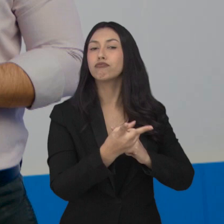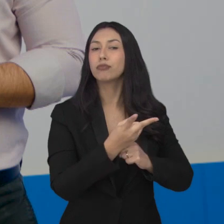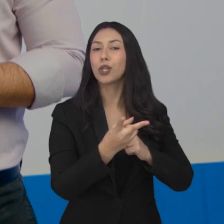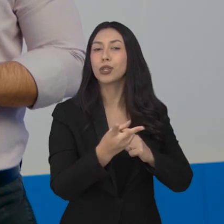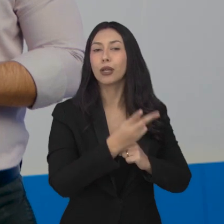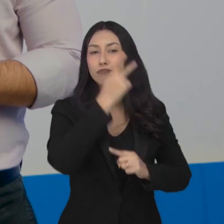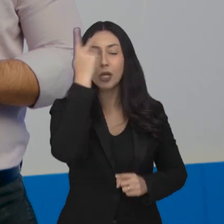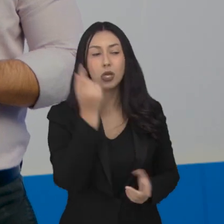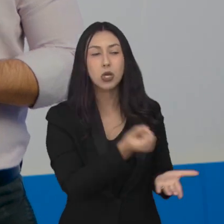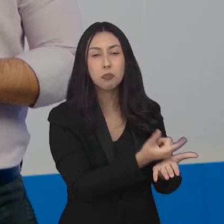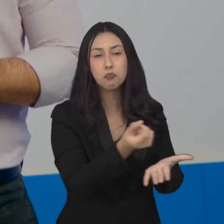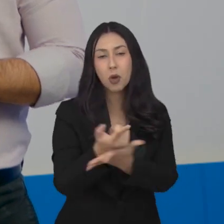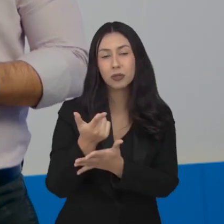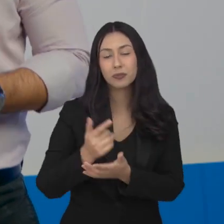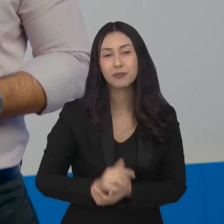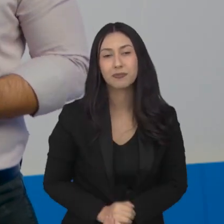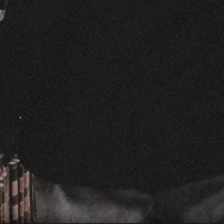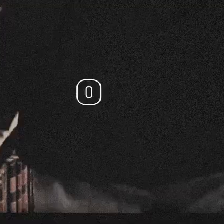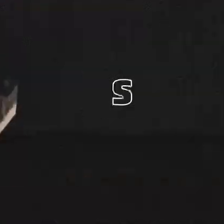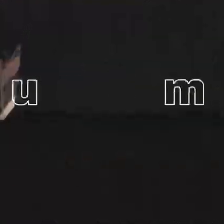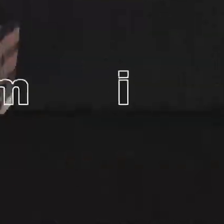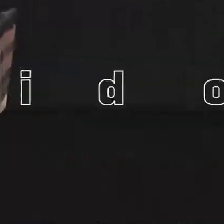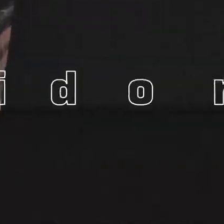de proteção do consumidor. Roda aí!